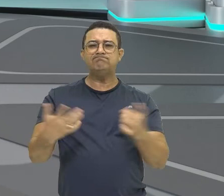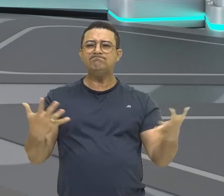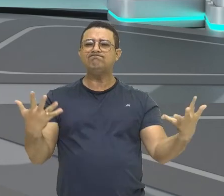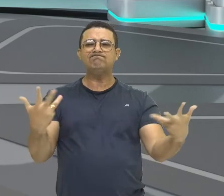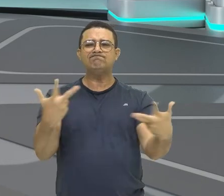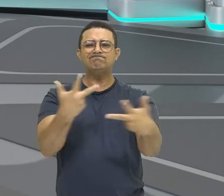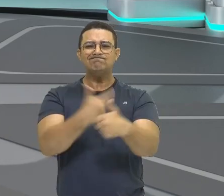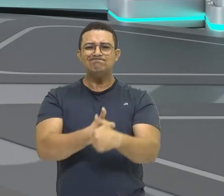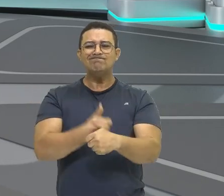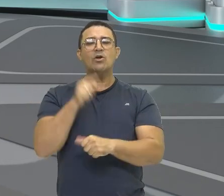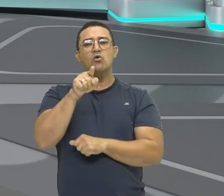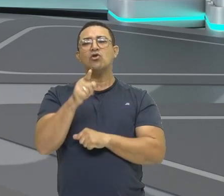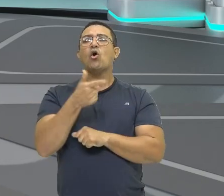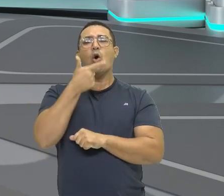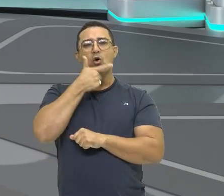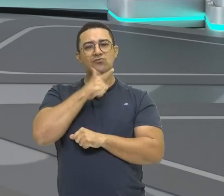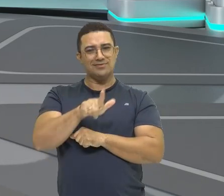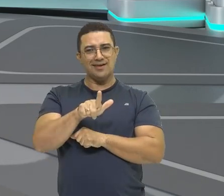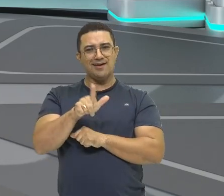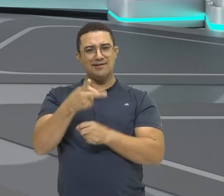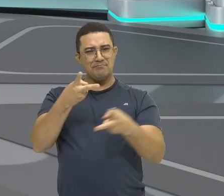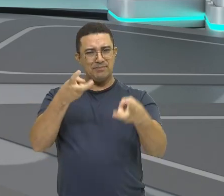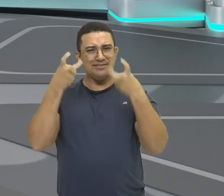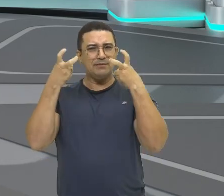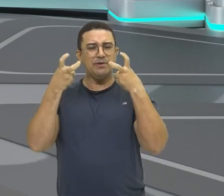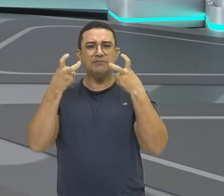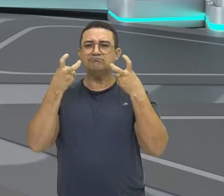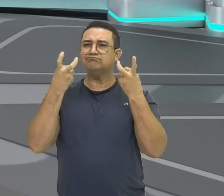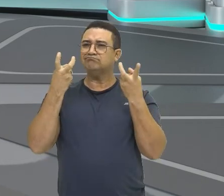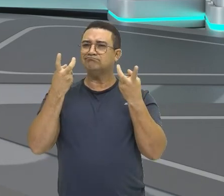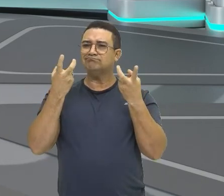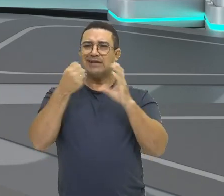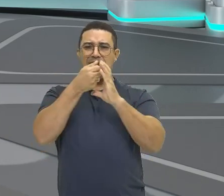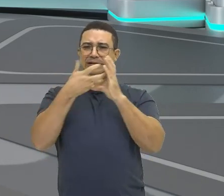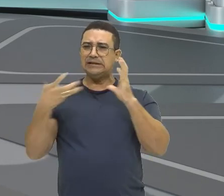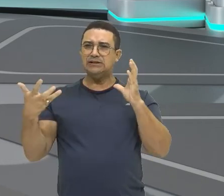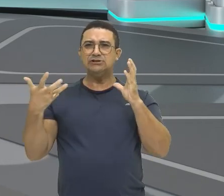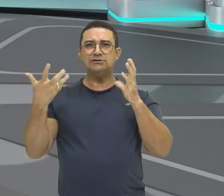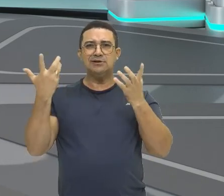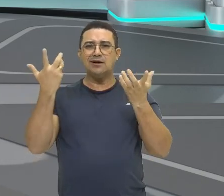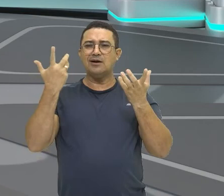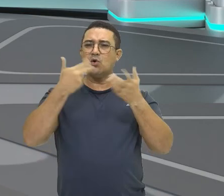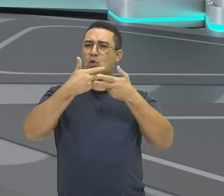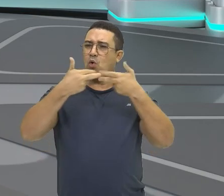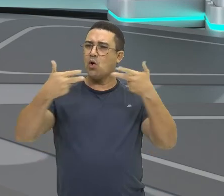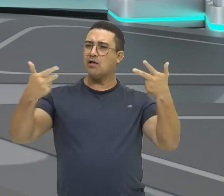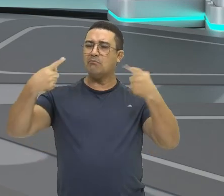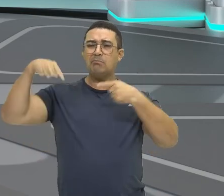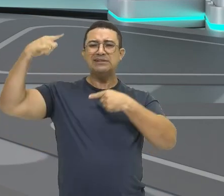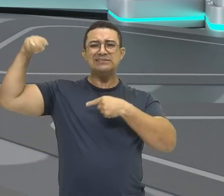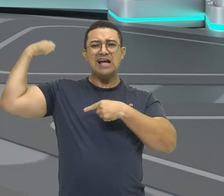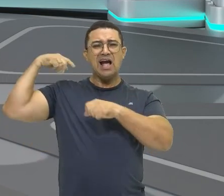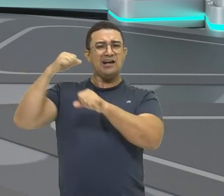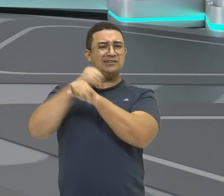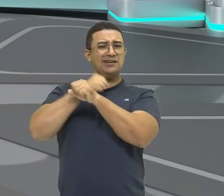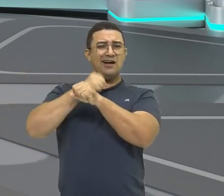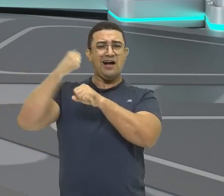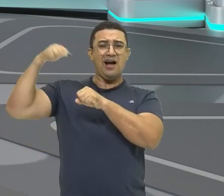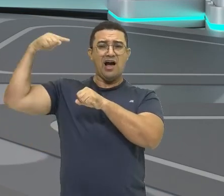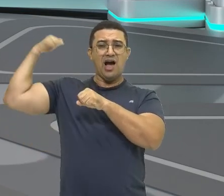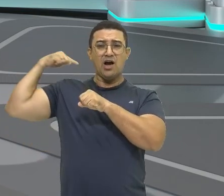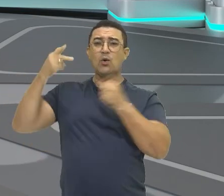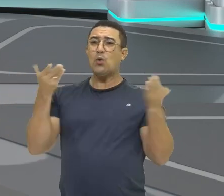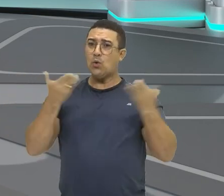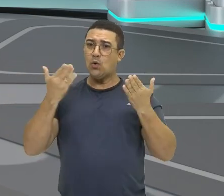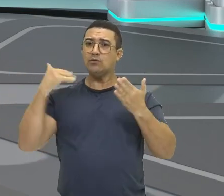você consegue enxergar elementos que nós estamos falando, que estão lá no primórdio, que estão aqui no nosso dia